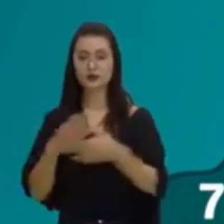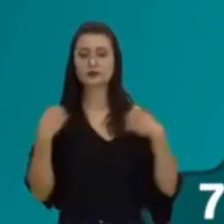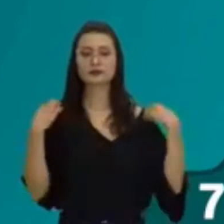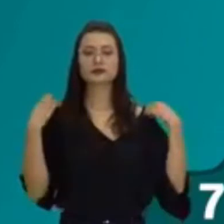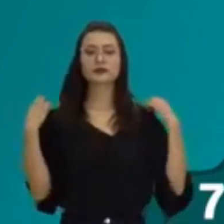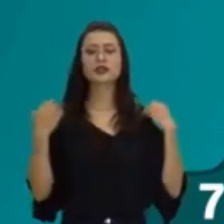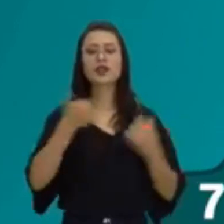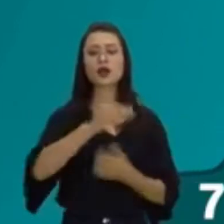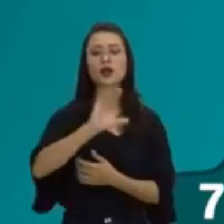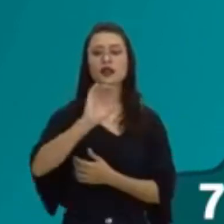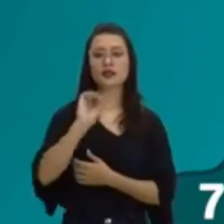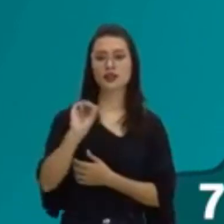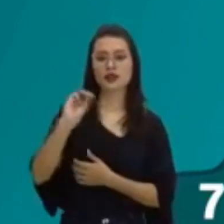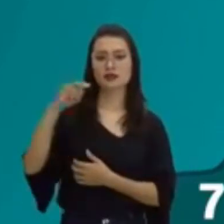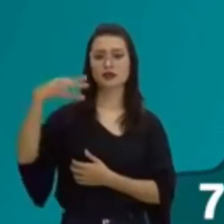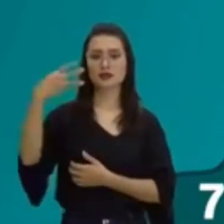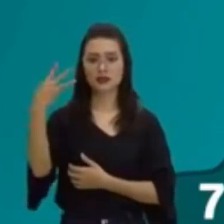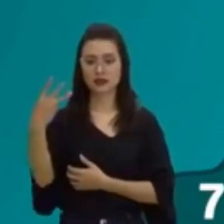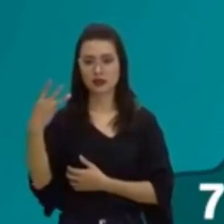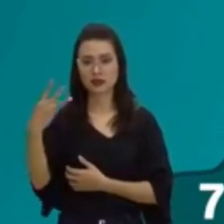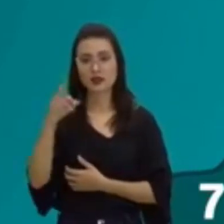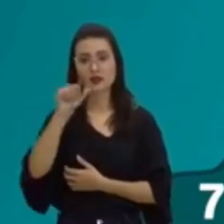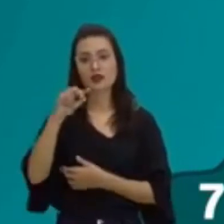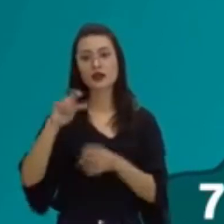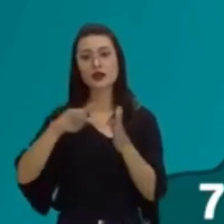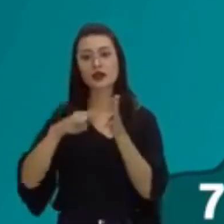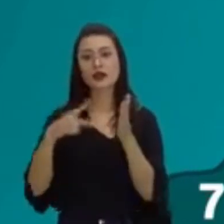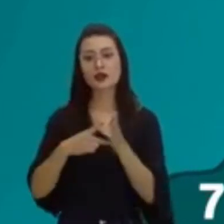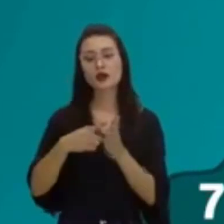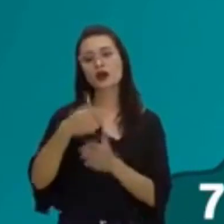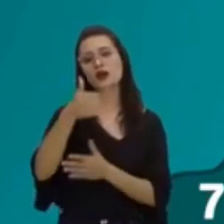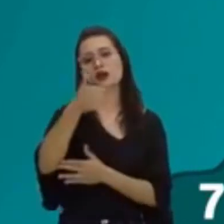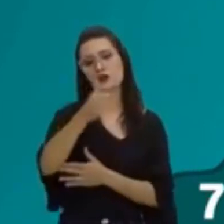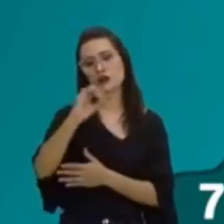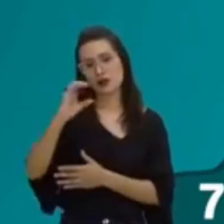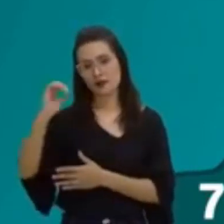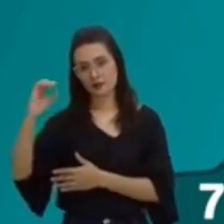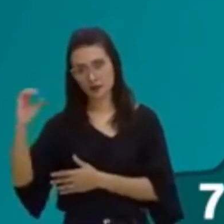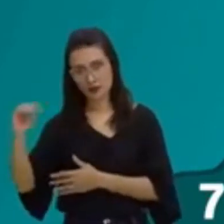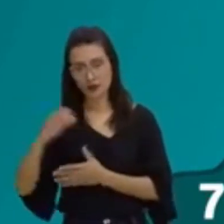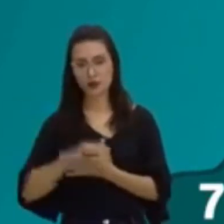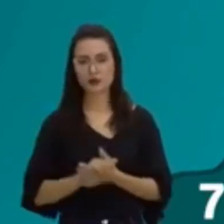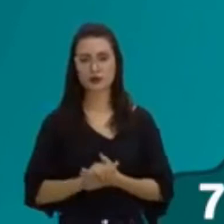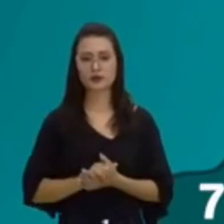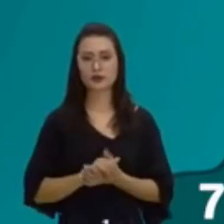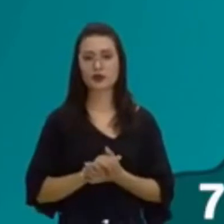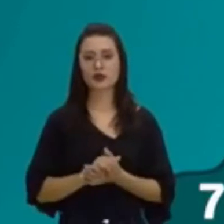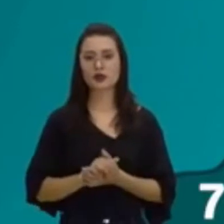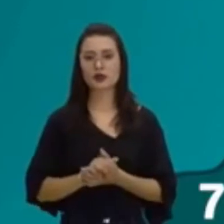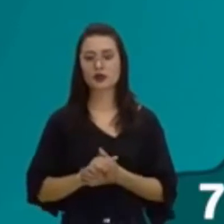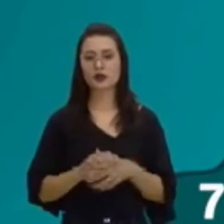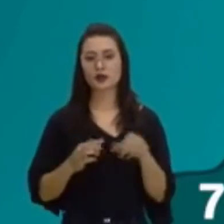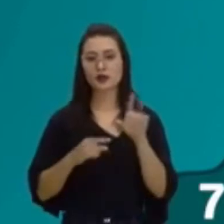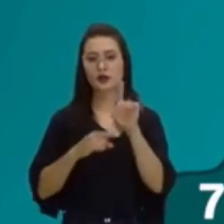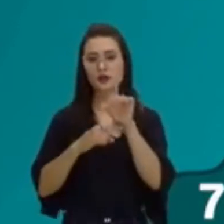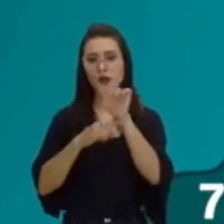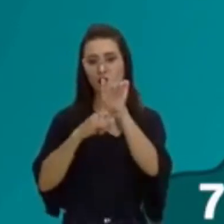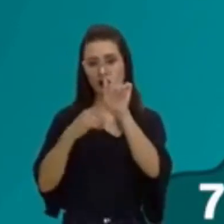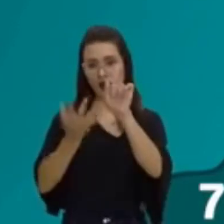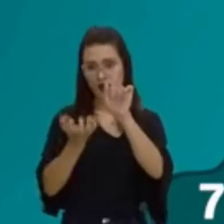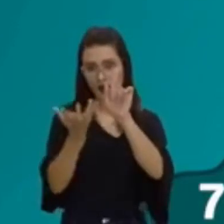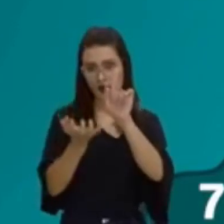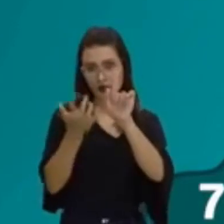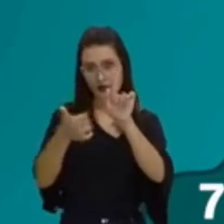à terceira, que é 1000, né? São três zeros. A gravidade vale 10 e